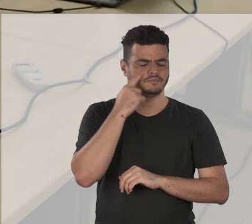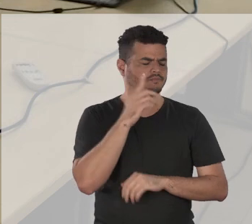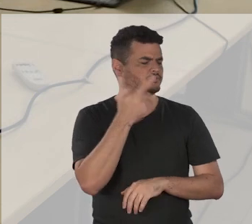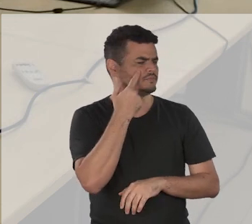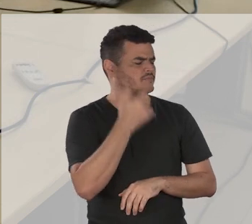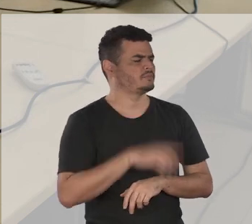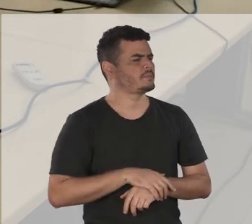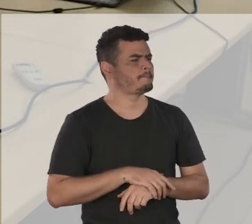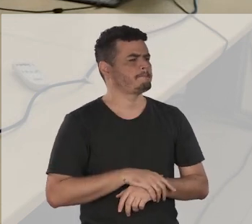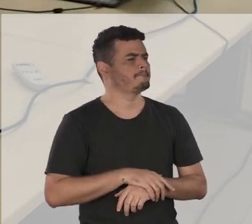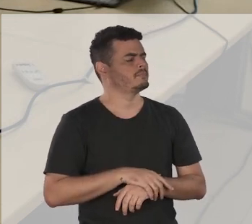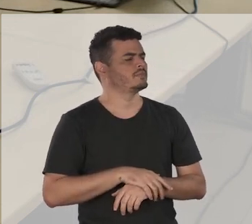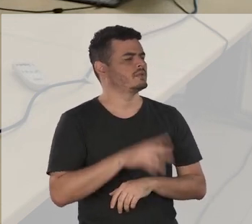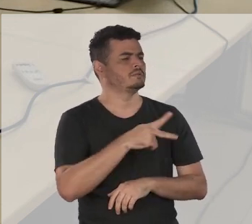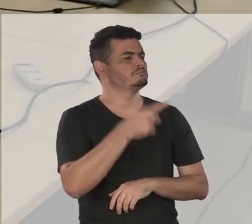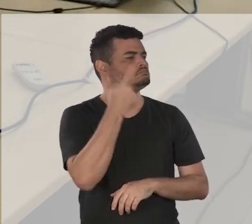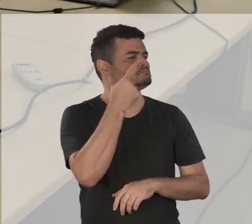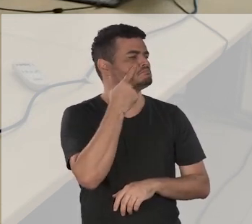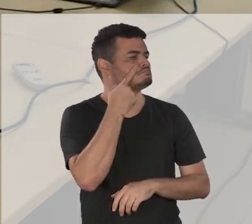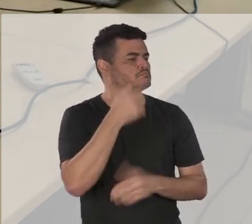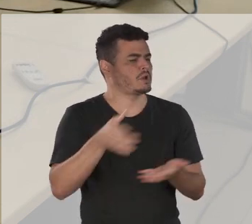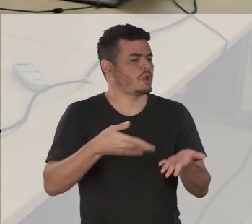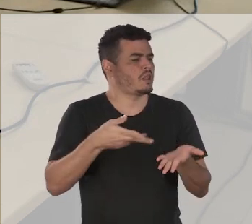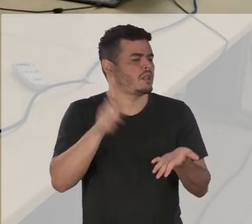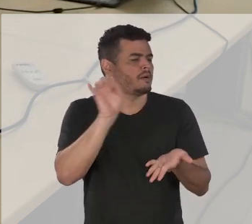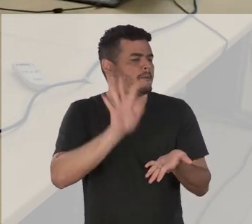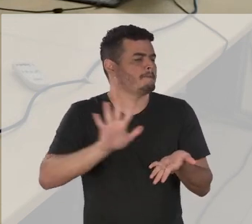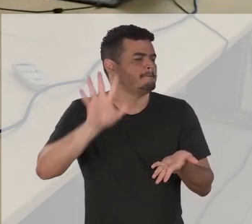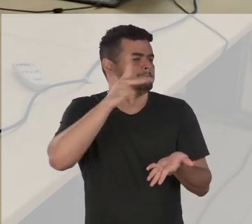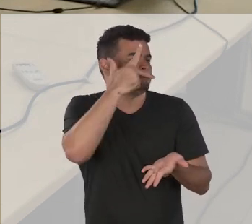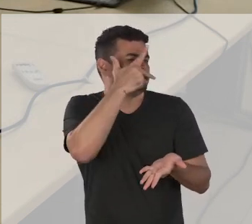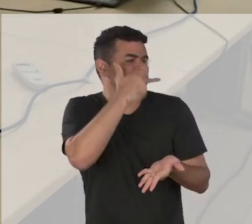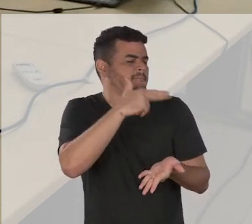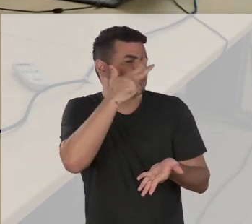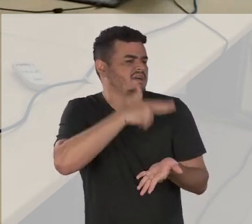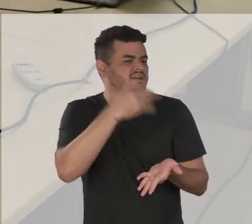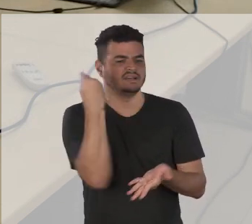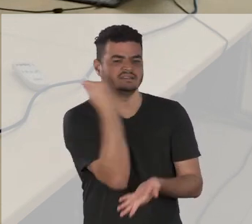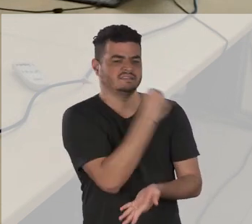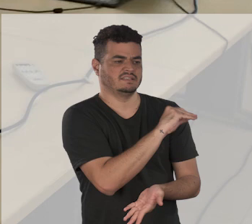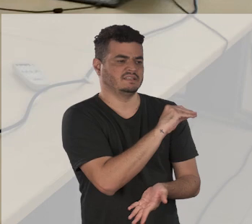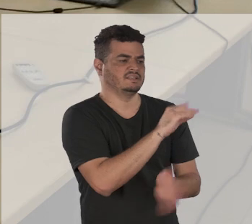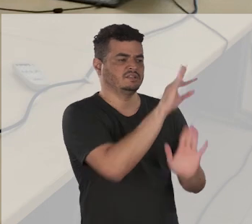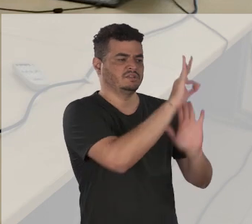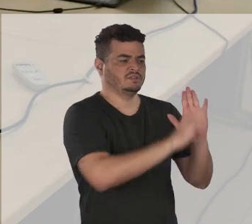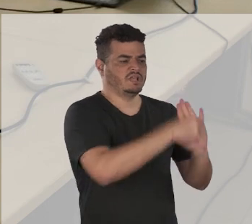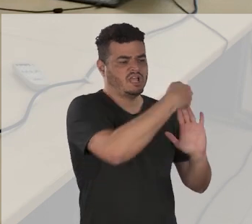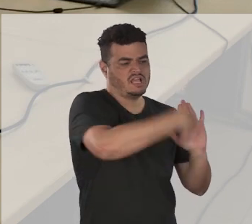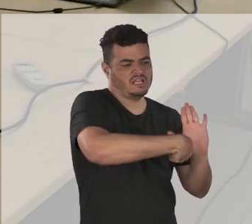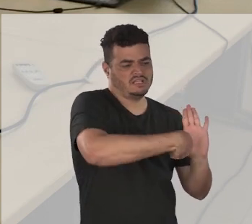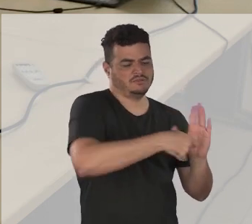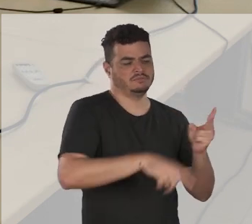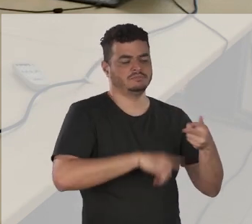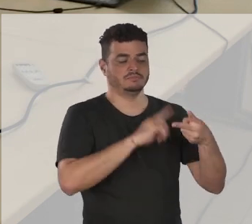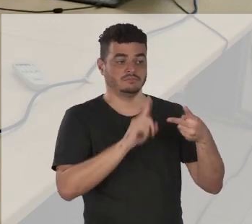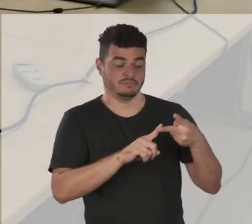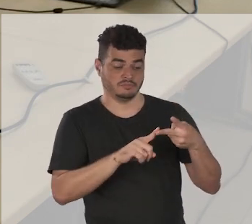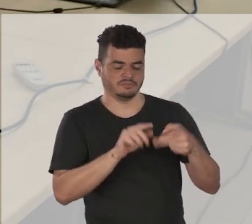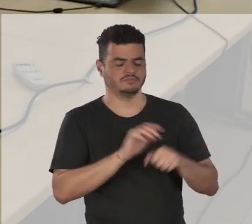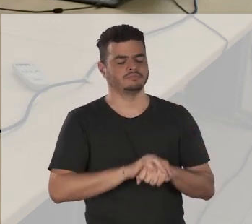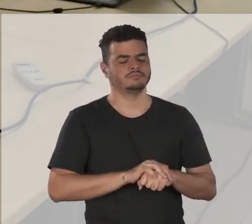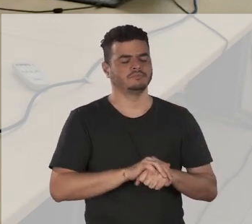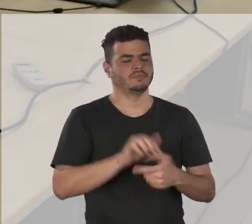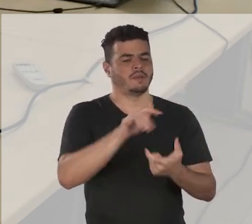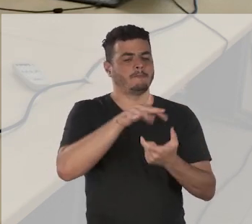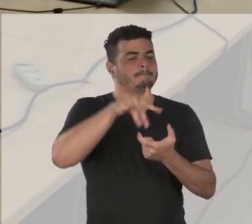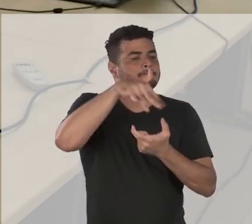o livro-imagem não diminui um pouco o imaginário do texto escrito? A segunda pergunta, o